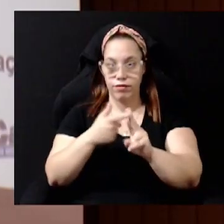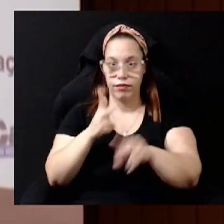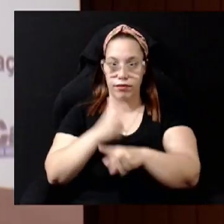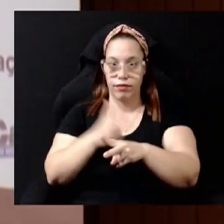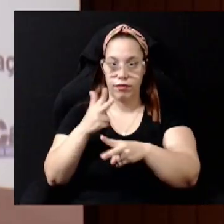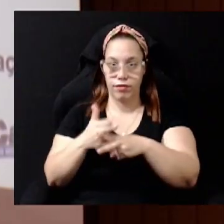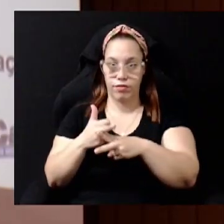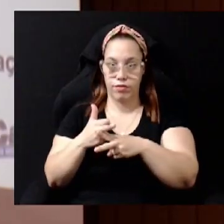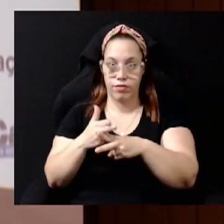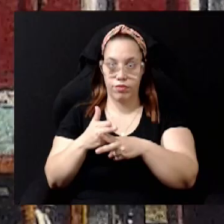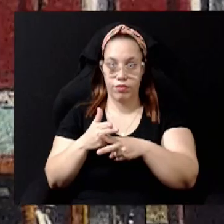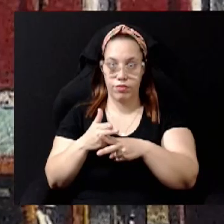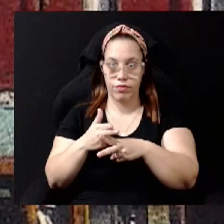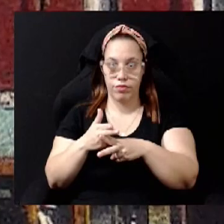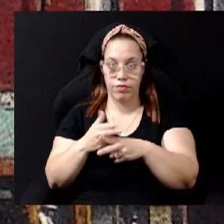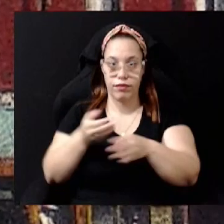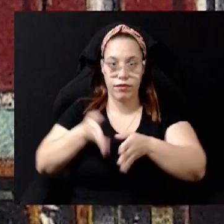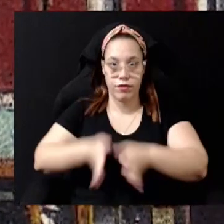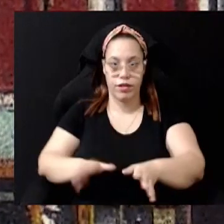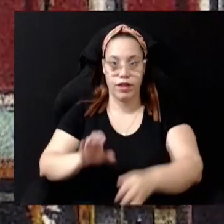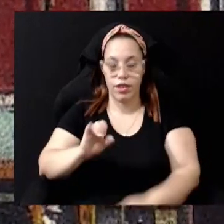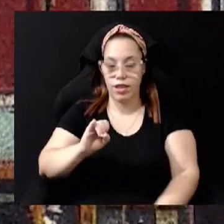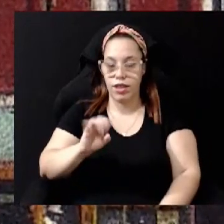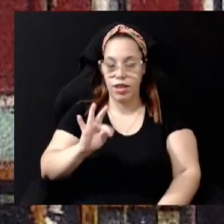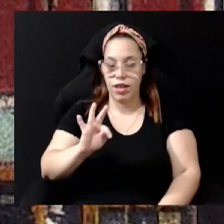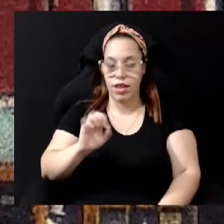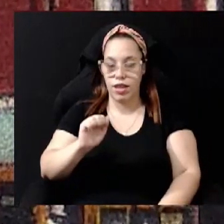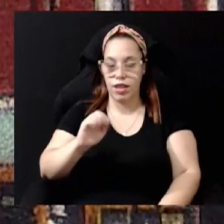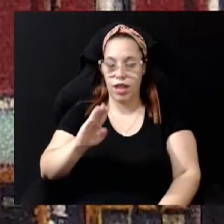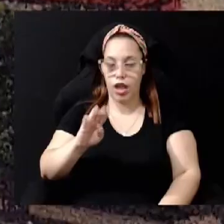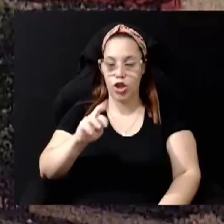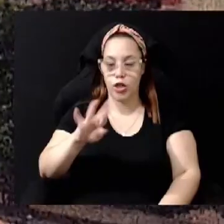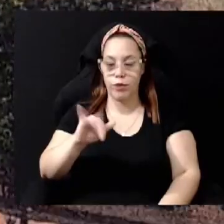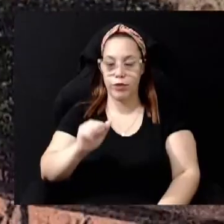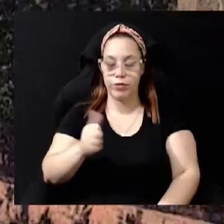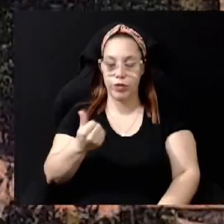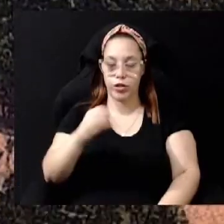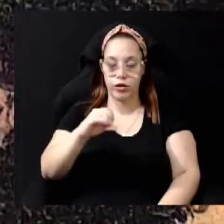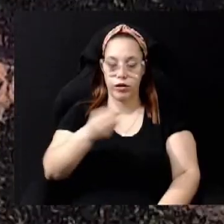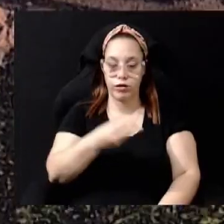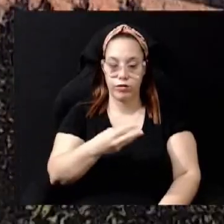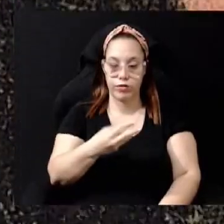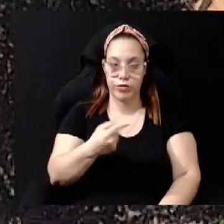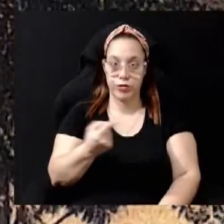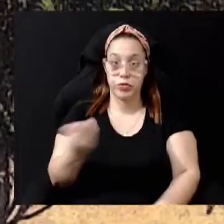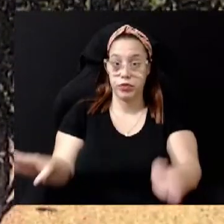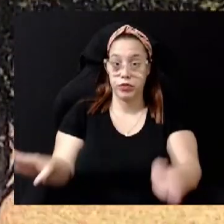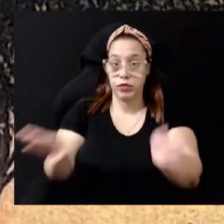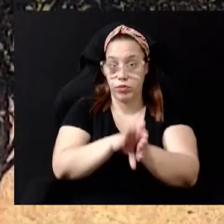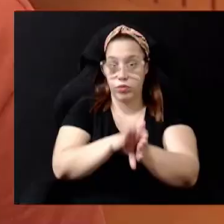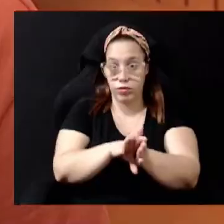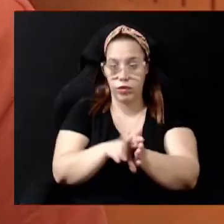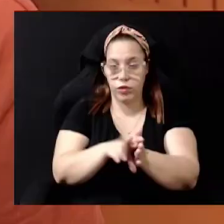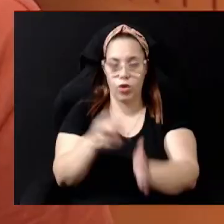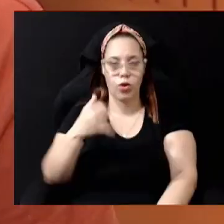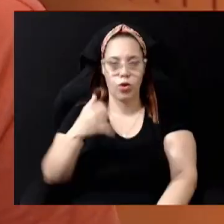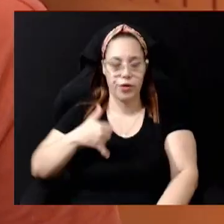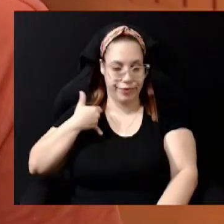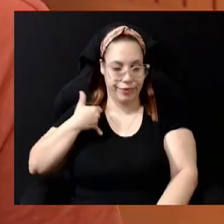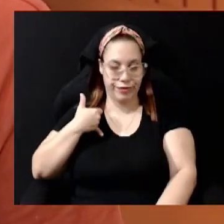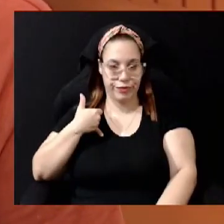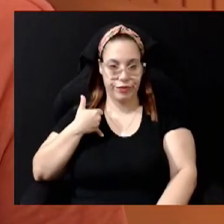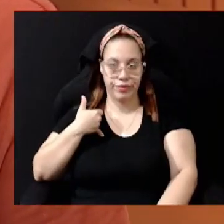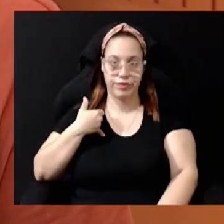sessão, nasceu em Itatiba, em 1931 e veio para Campinas com apenas 2 anos de idade. Bernardo é